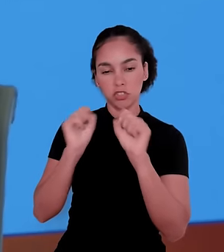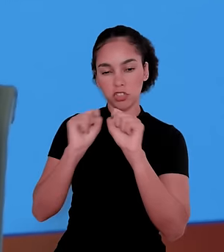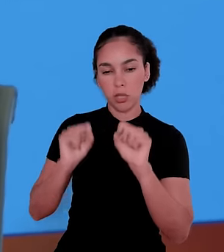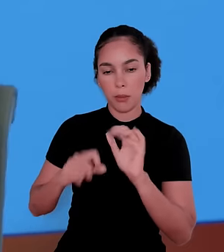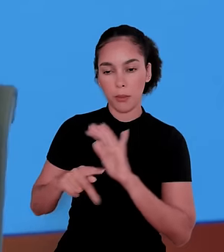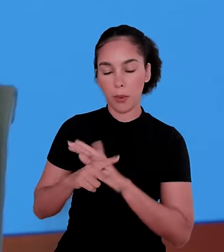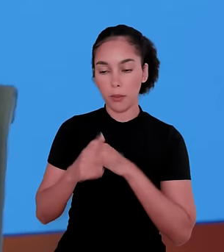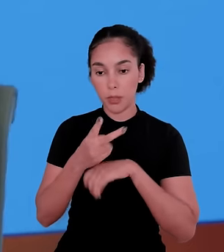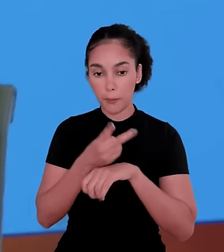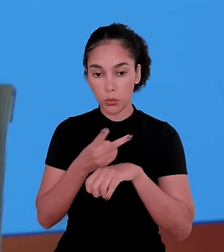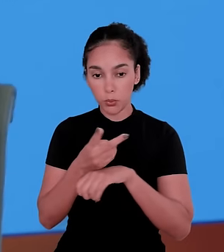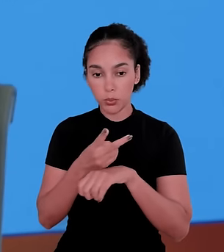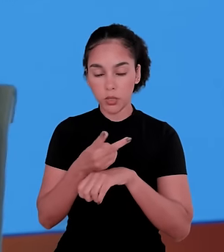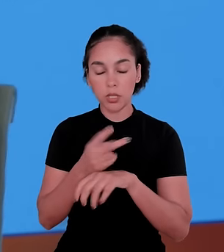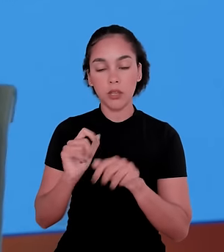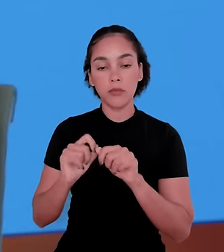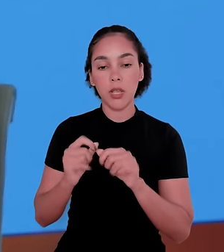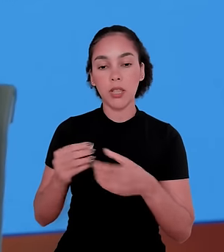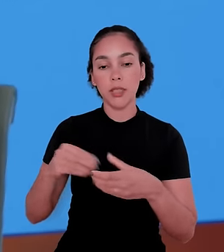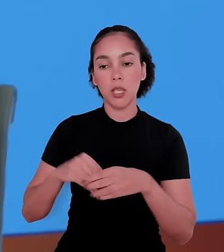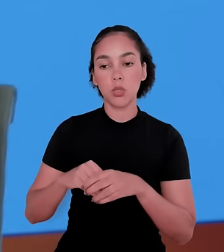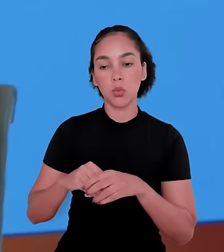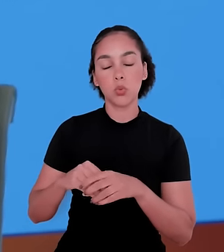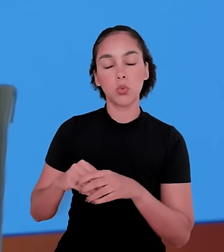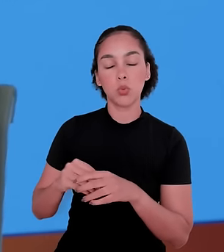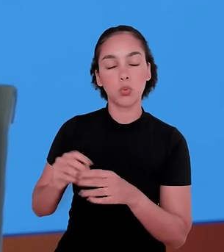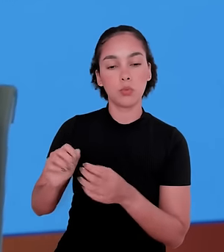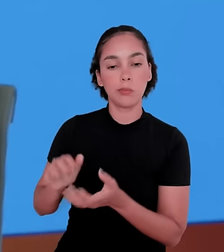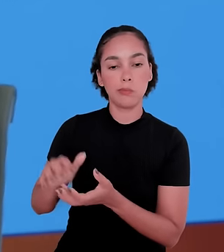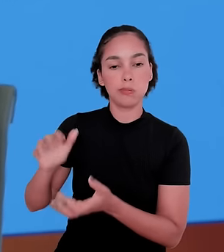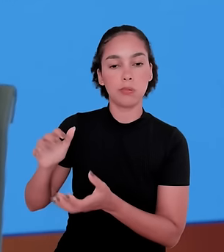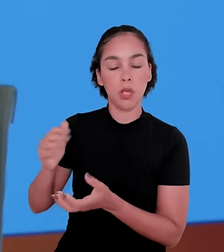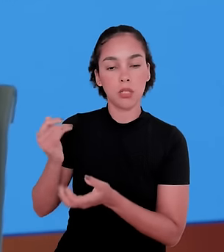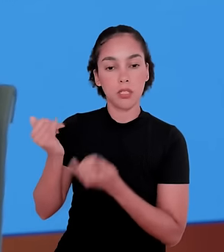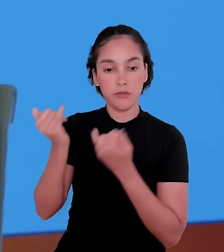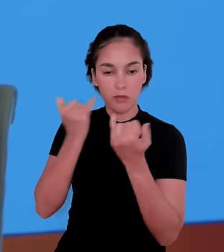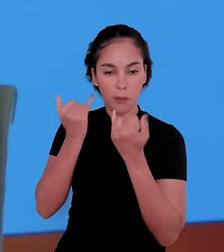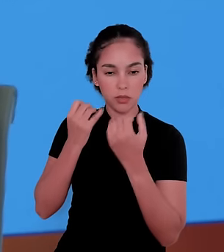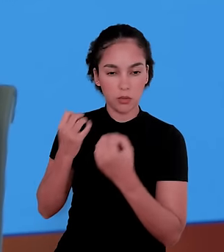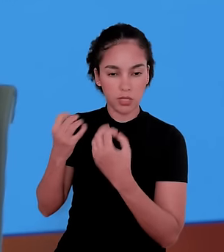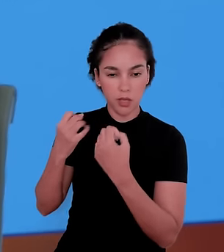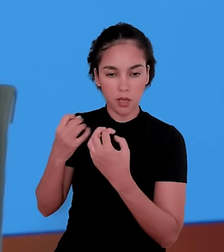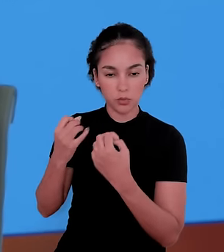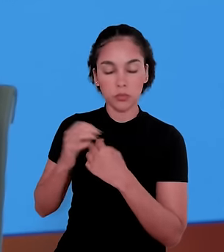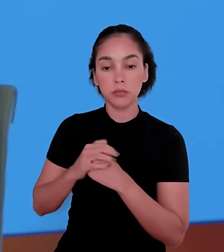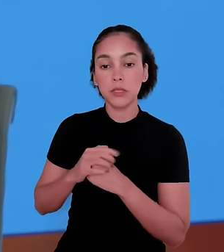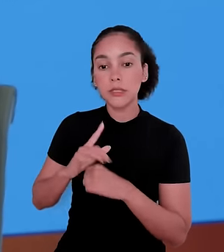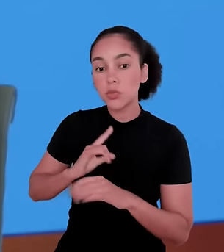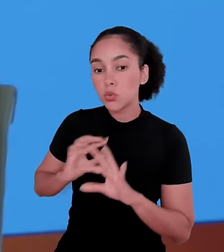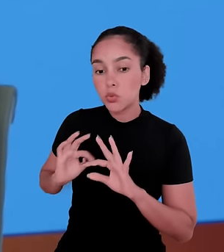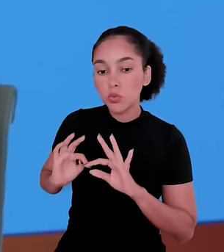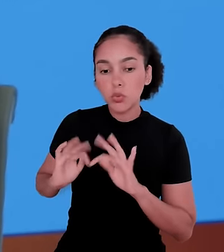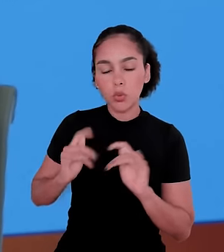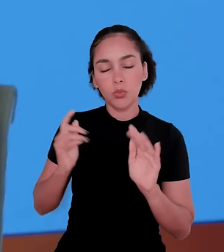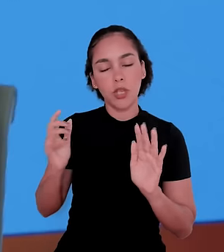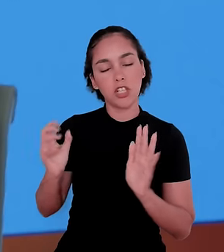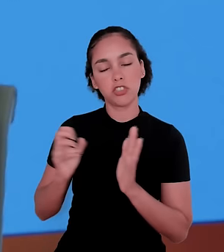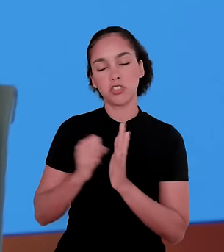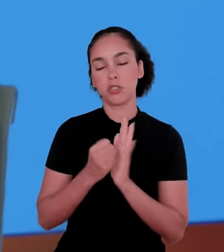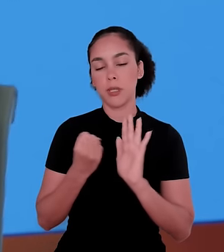é a busca é feita dentro do nosso banco de dados e o banco de dados de NPI é todo o registro de